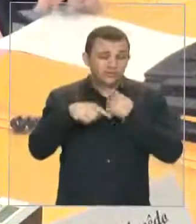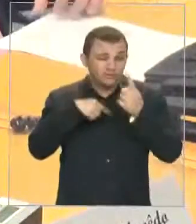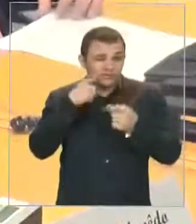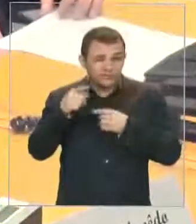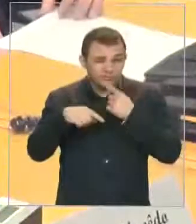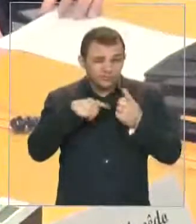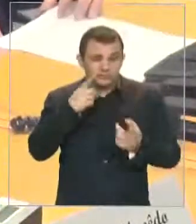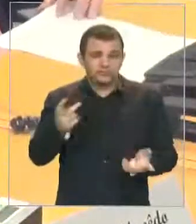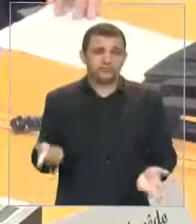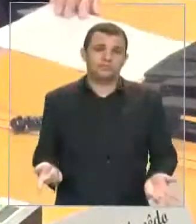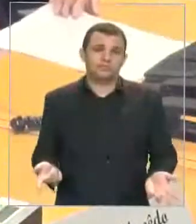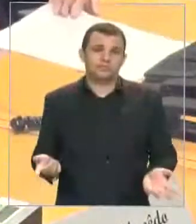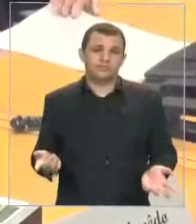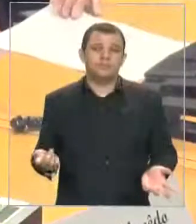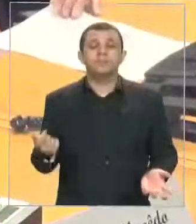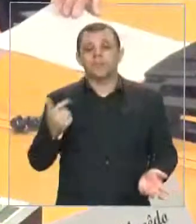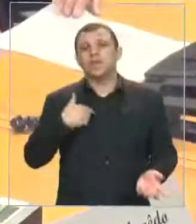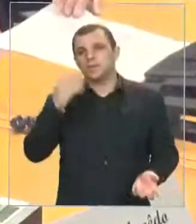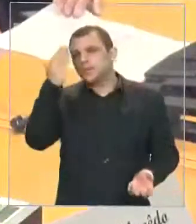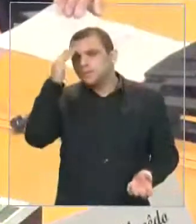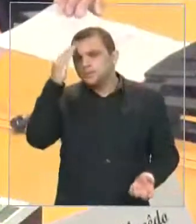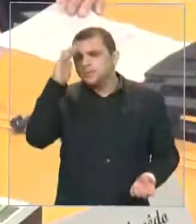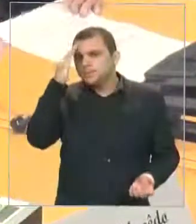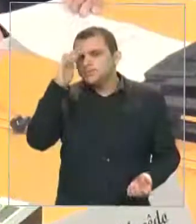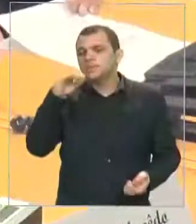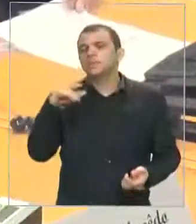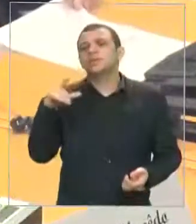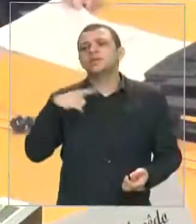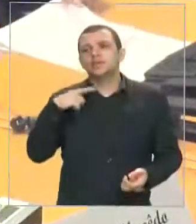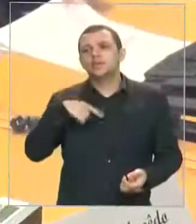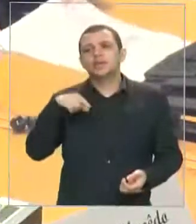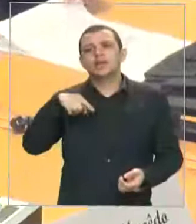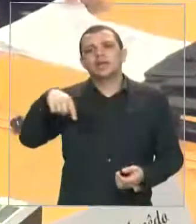Entendi que aquelas autoridades ali também